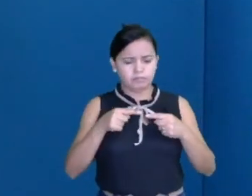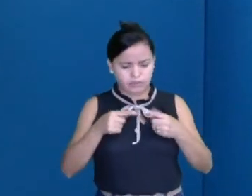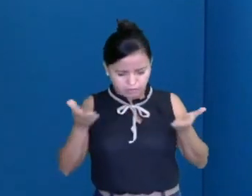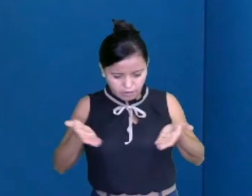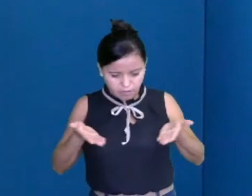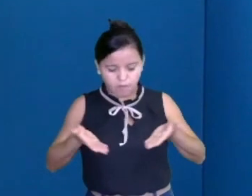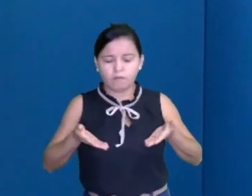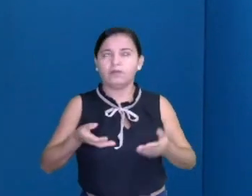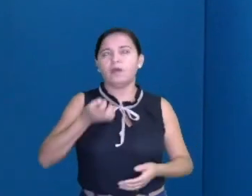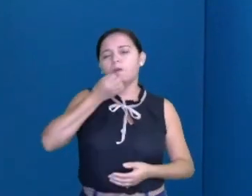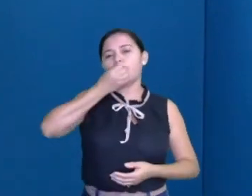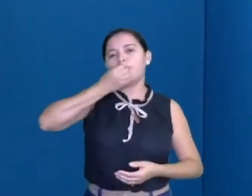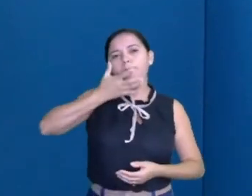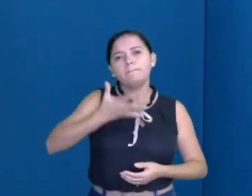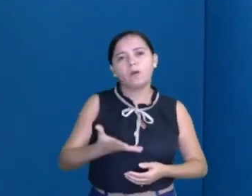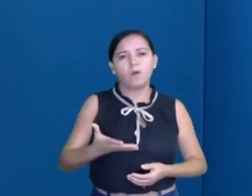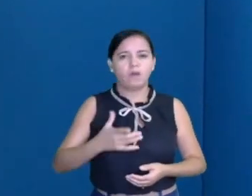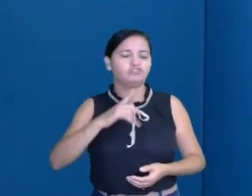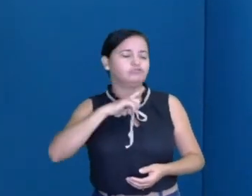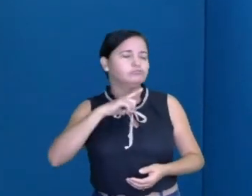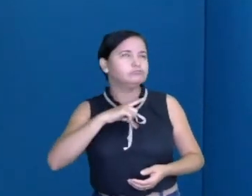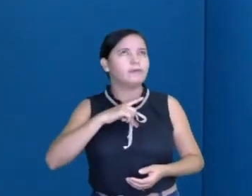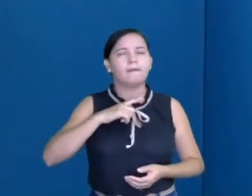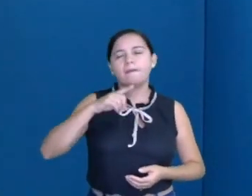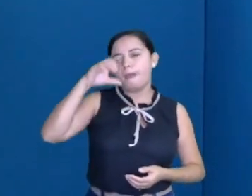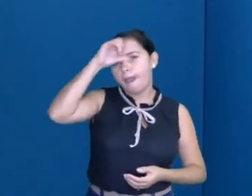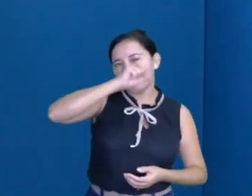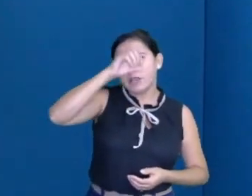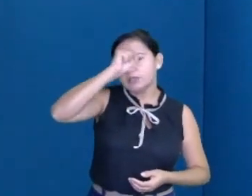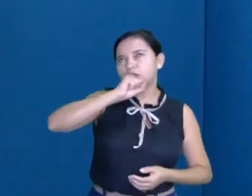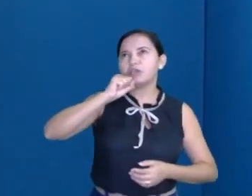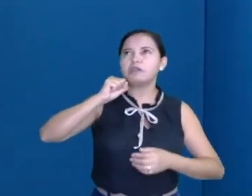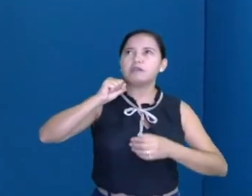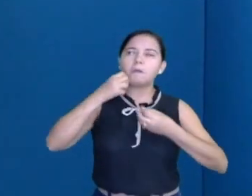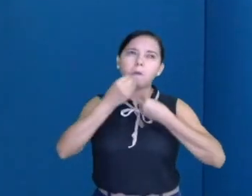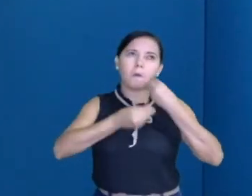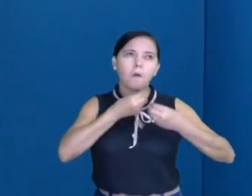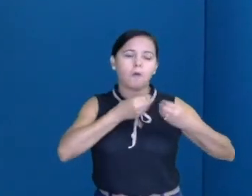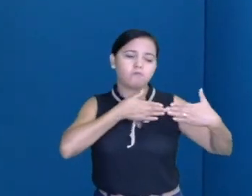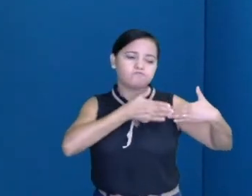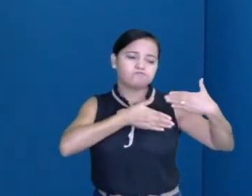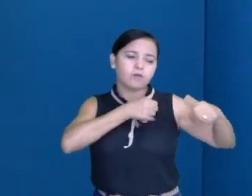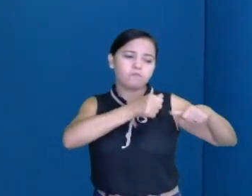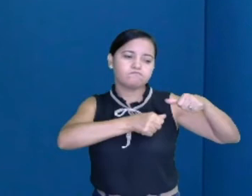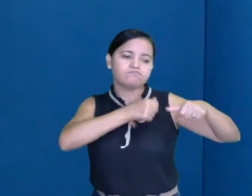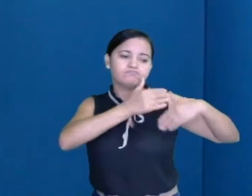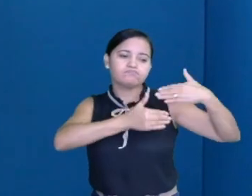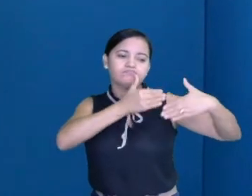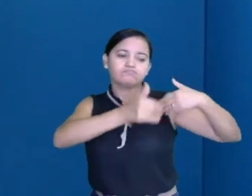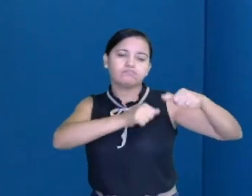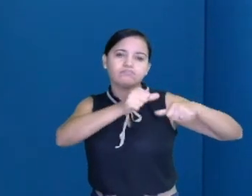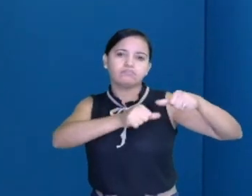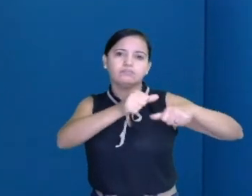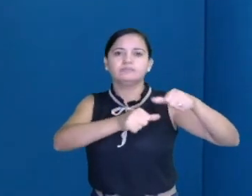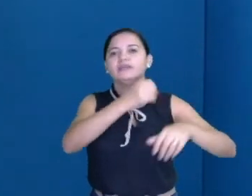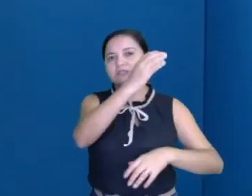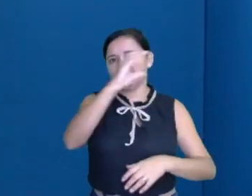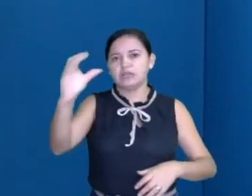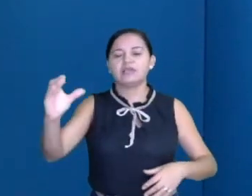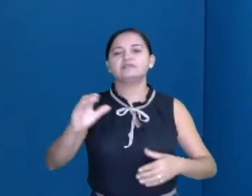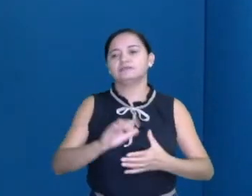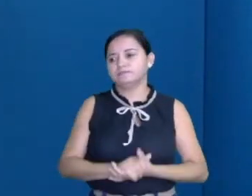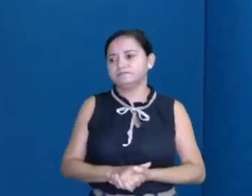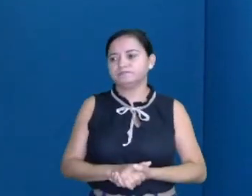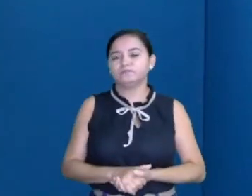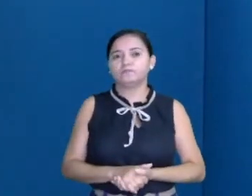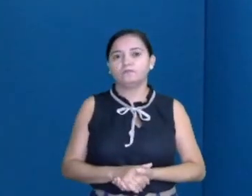bom a gente ter esse olhar histórico, né? A gente entender a própria evolução da ciência. Me faz eu ter uma grande identidade com esse saber. Produção,